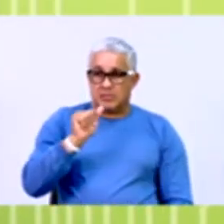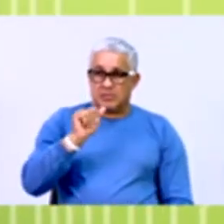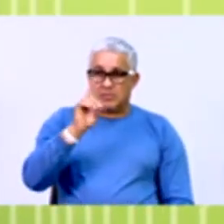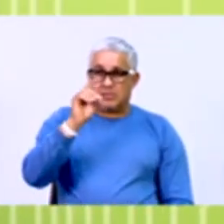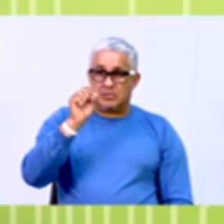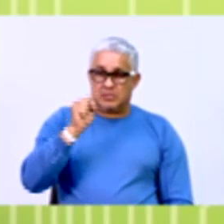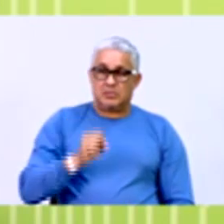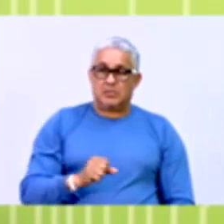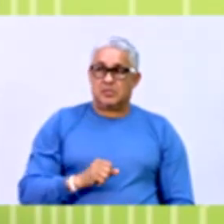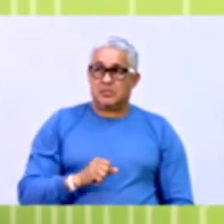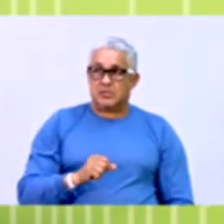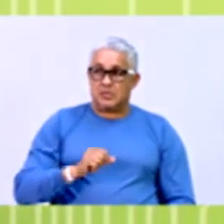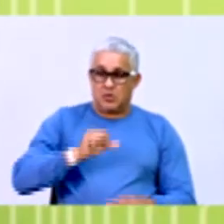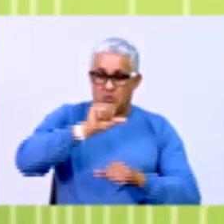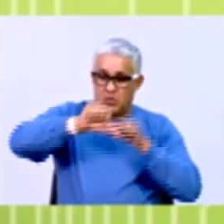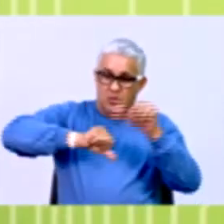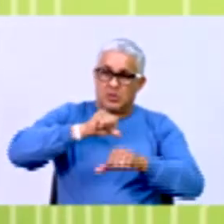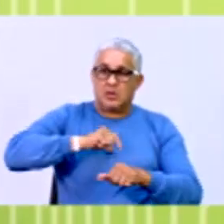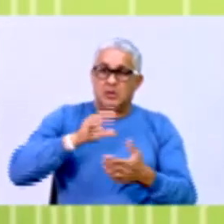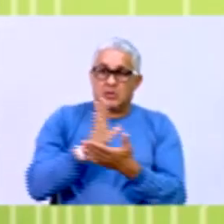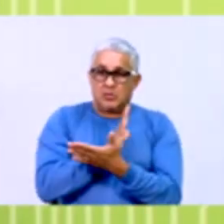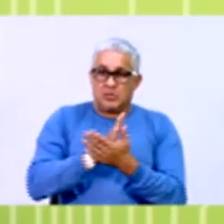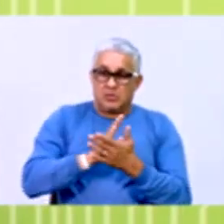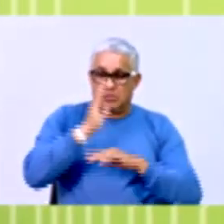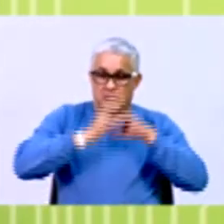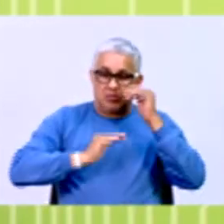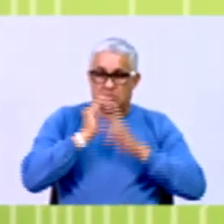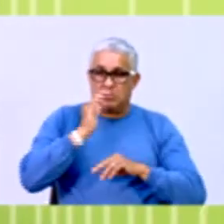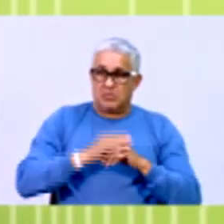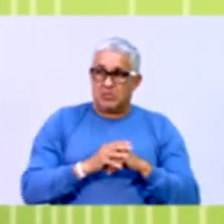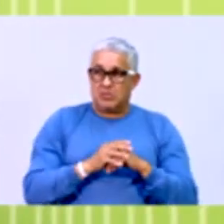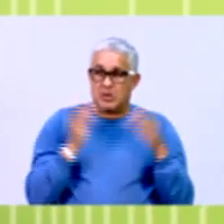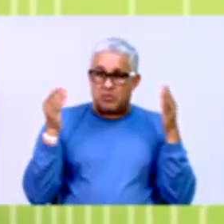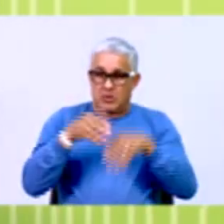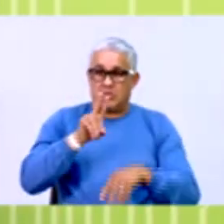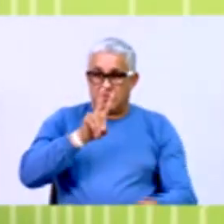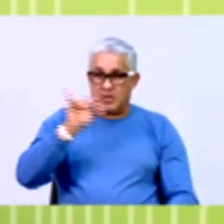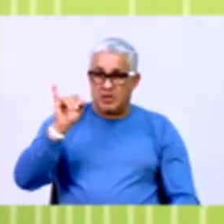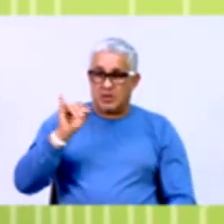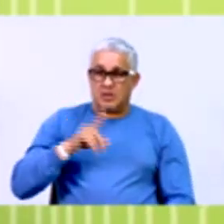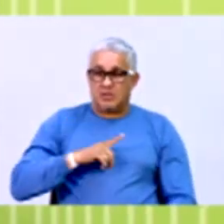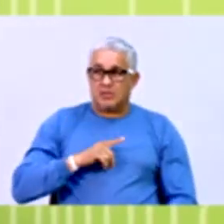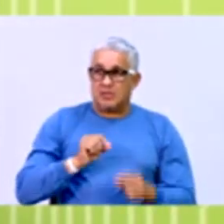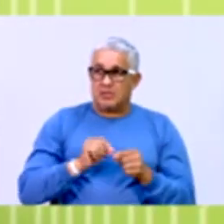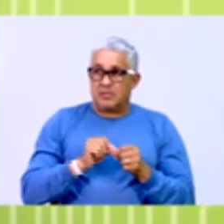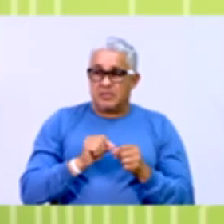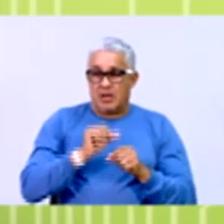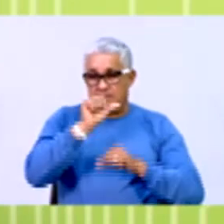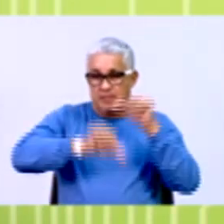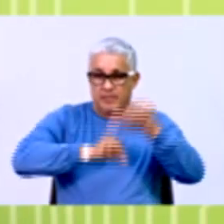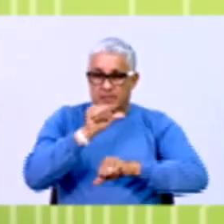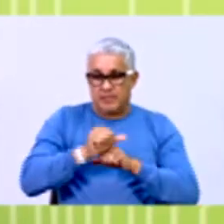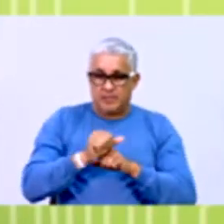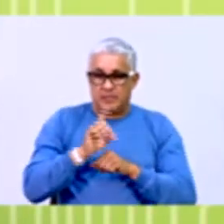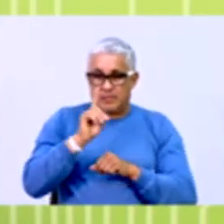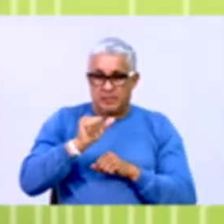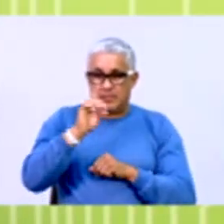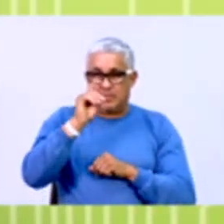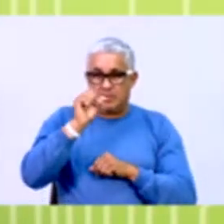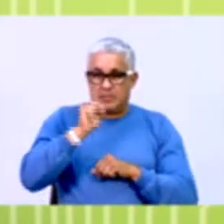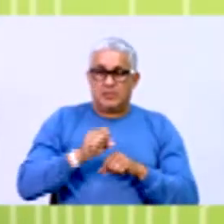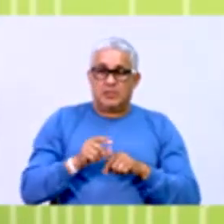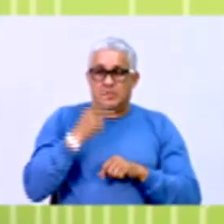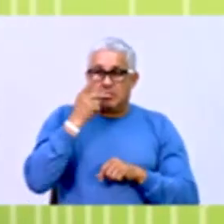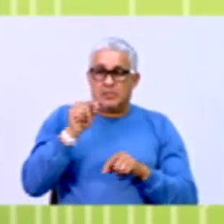carreiras que até se dedicam especificamente a essa questão do BI, né? De fazer essa transformação dos dados. E a gente